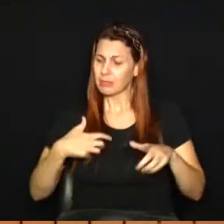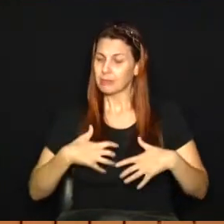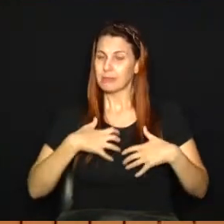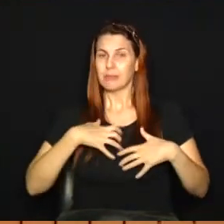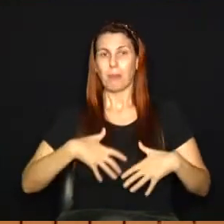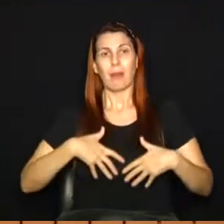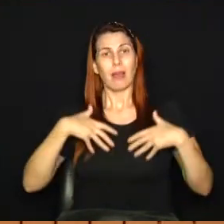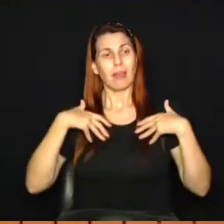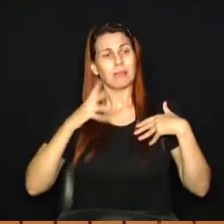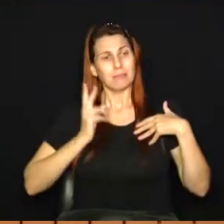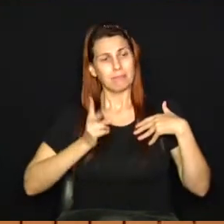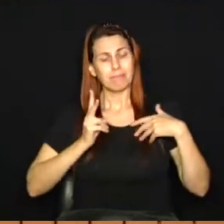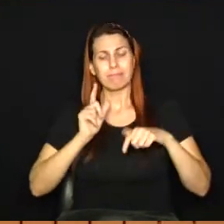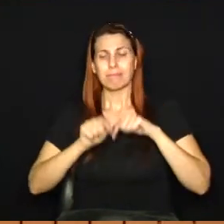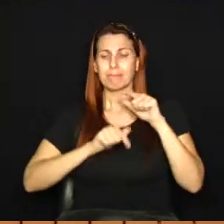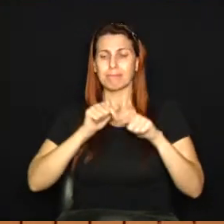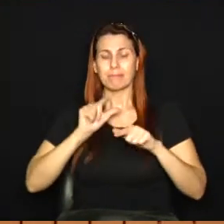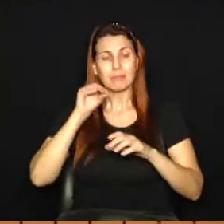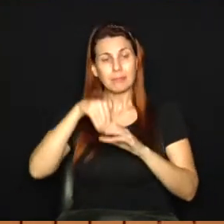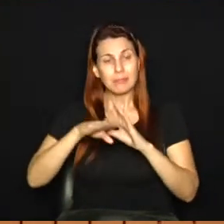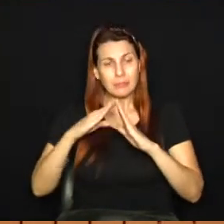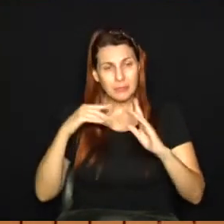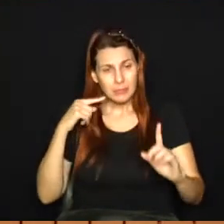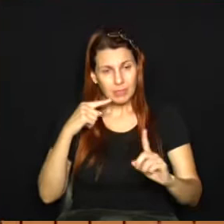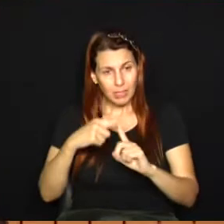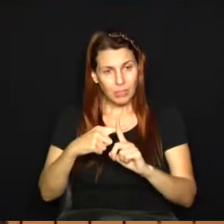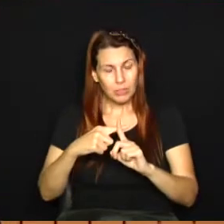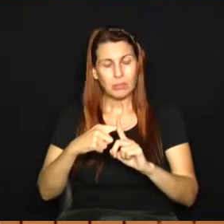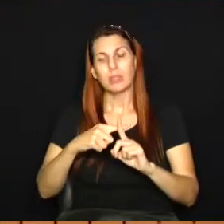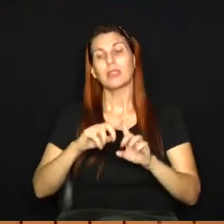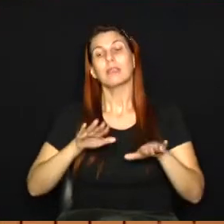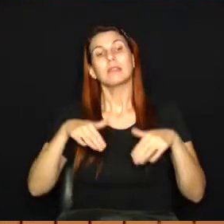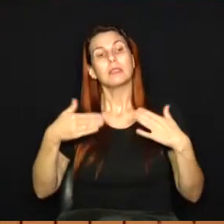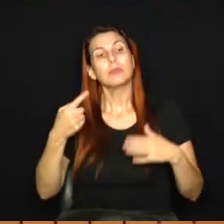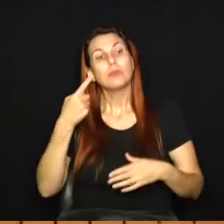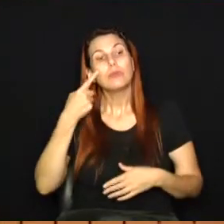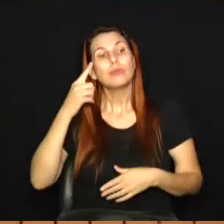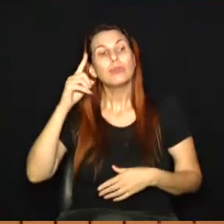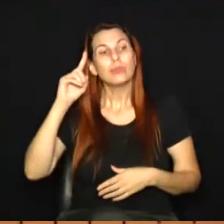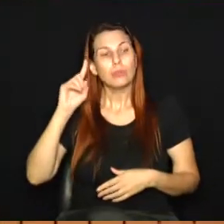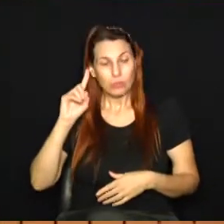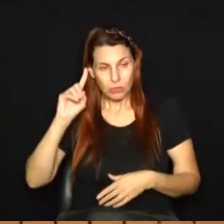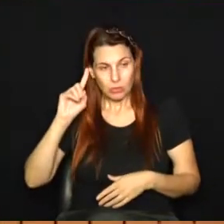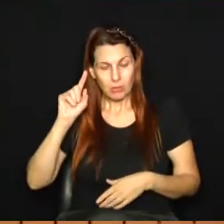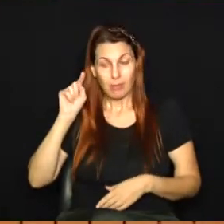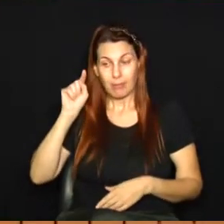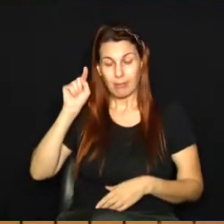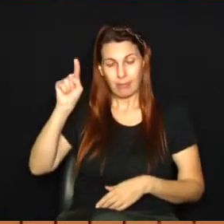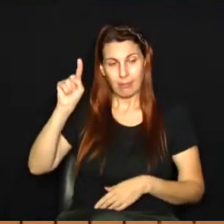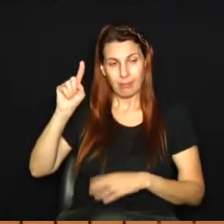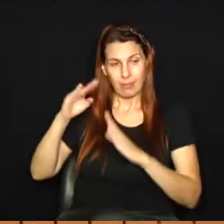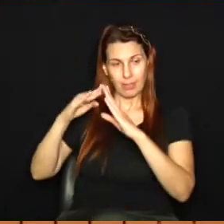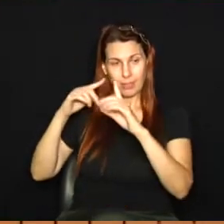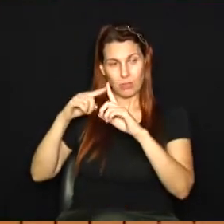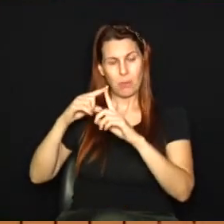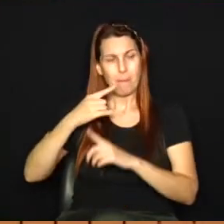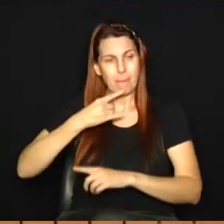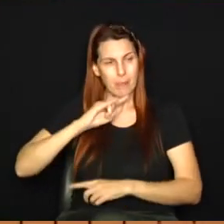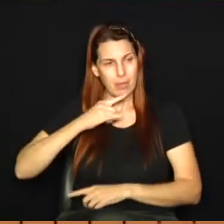estarmos trabalhando na igreja. Então, até que um dia, lá na catedral, em